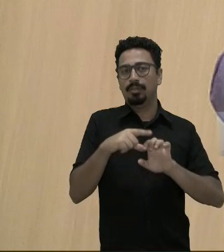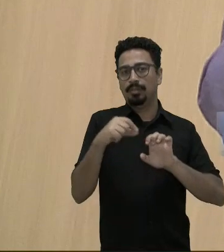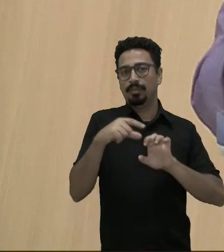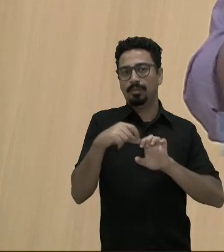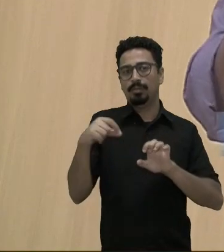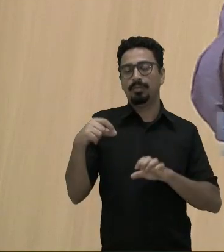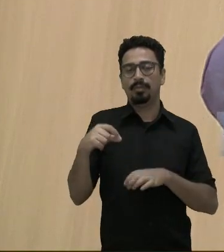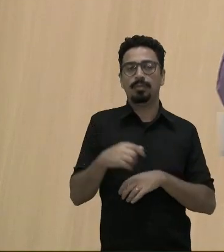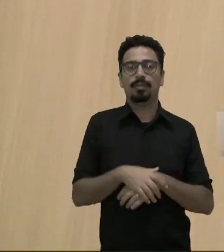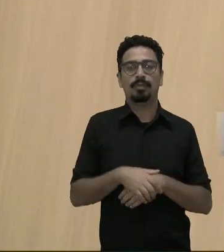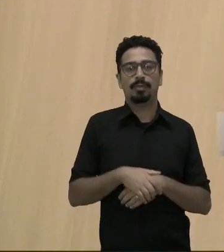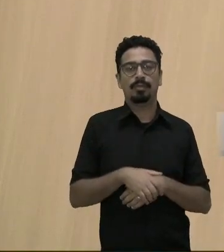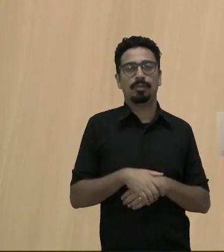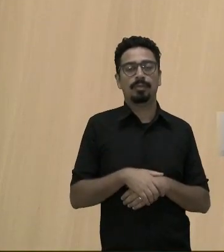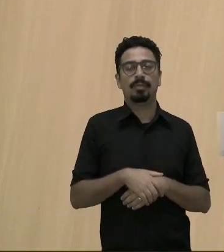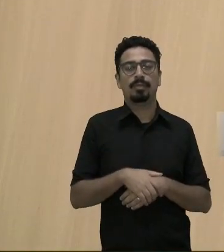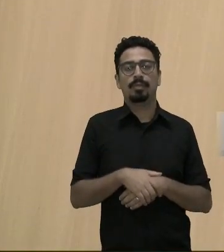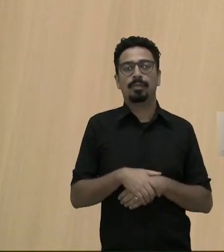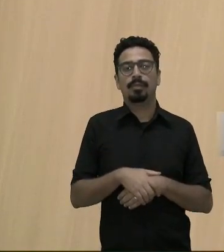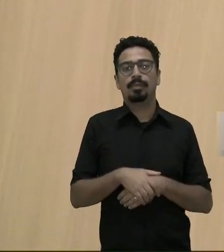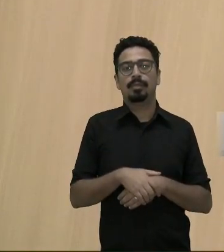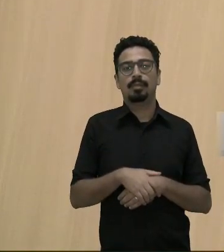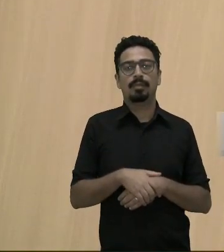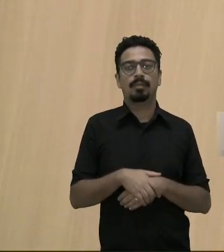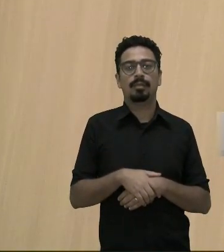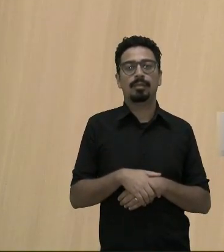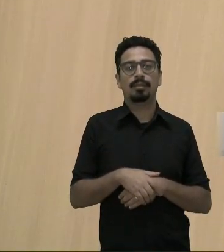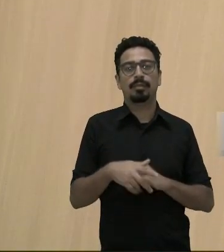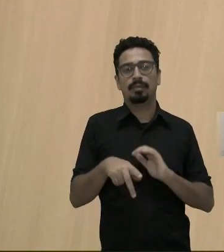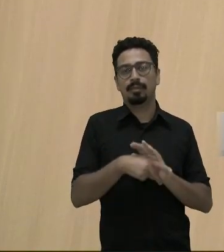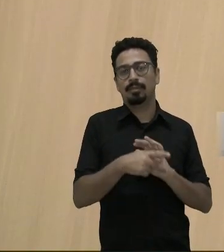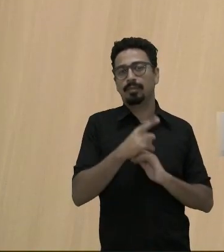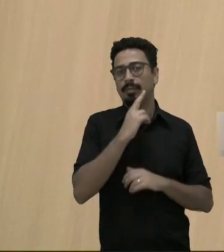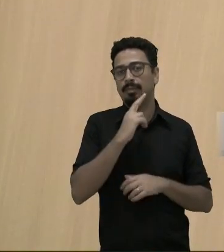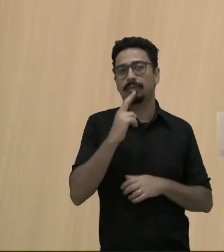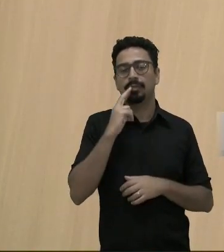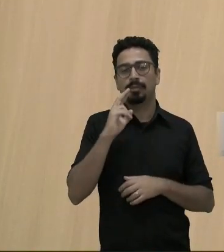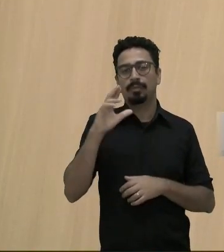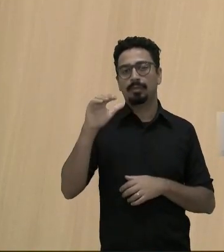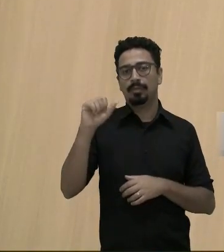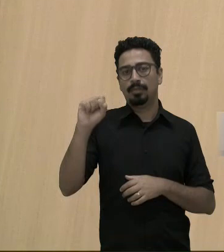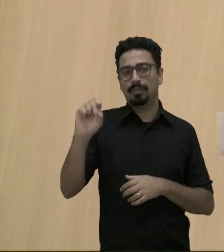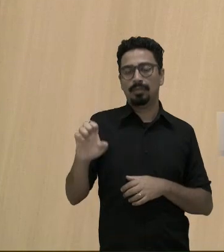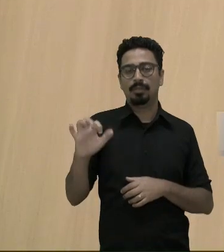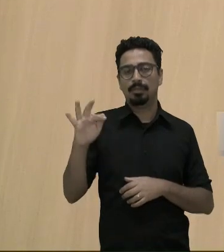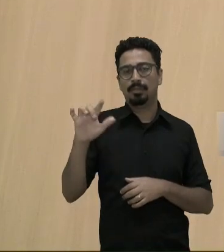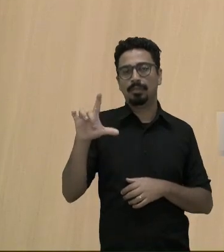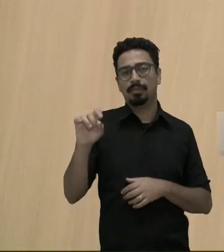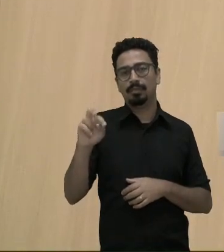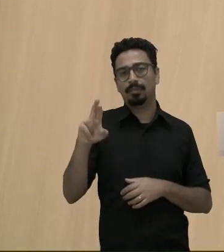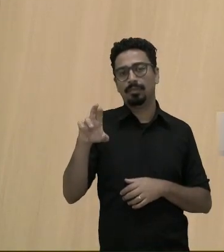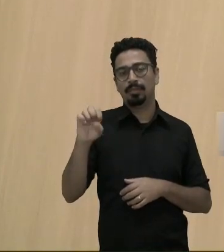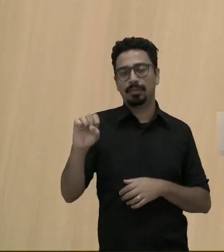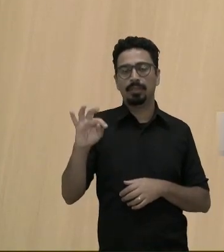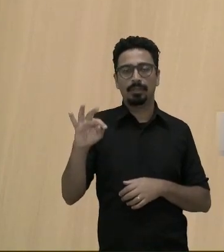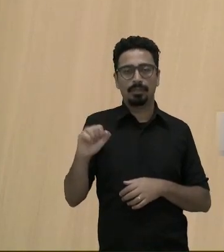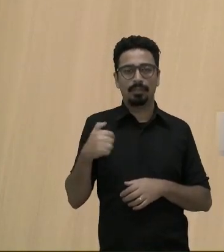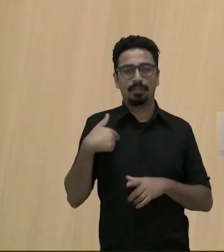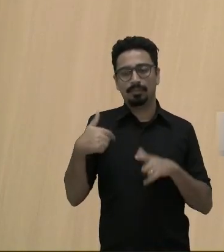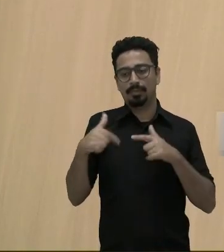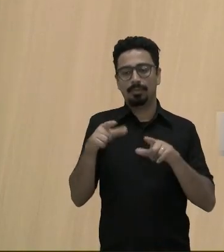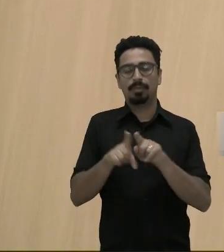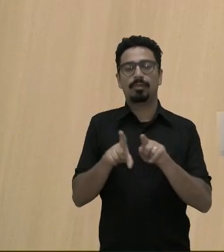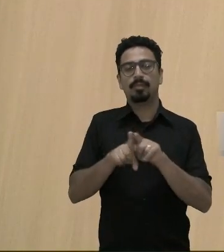Minerro, dono do restaurante Casa Floresta, a qual eu trabalho. Agradecer o nosso